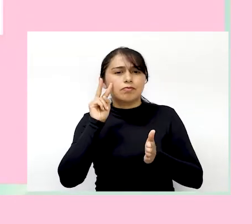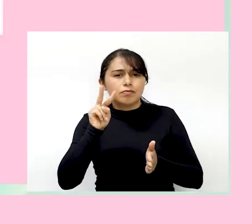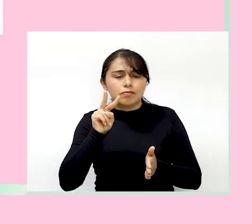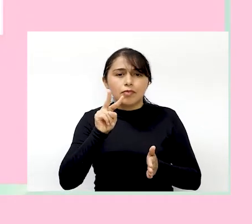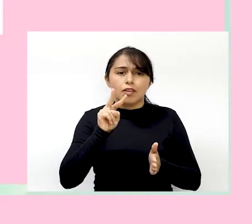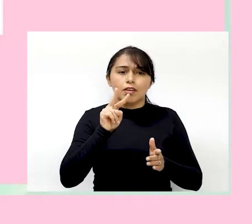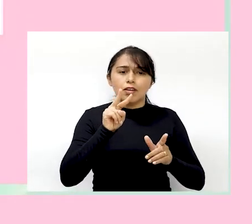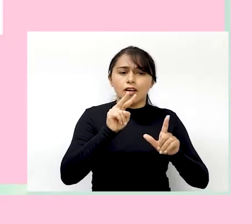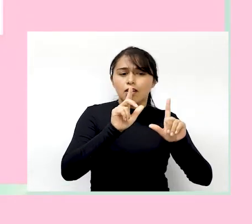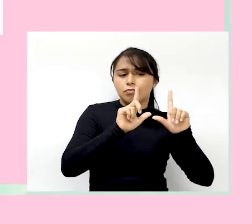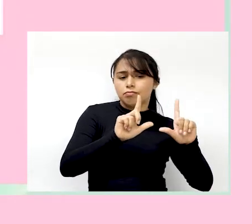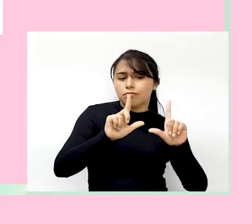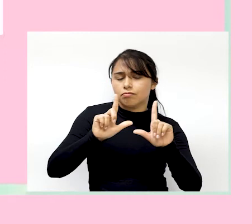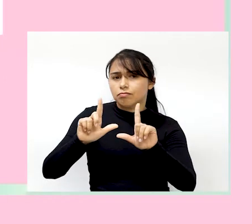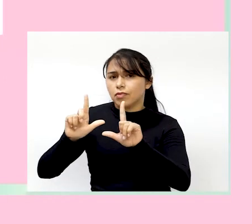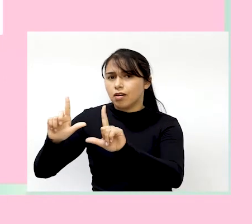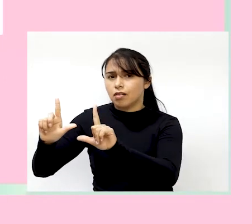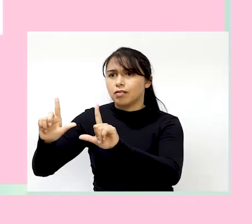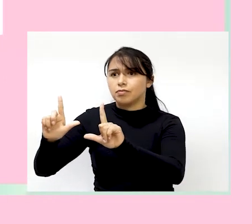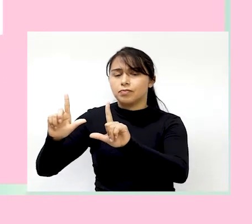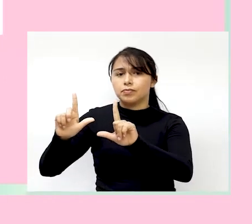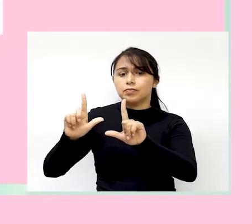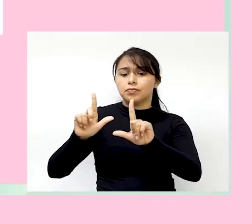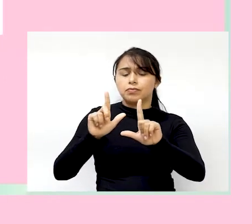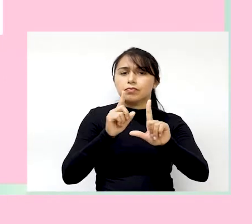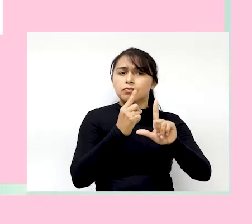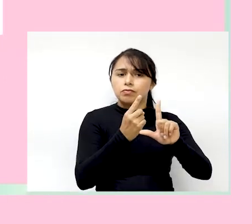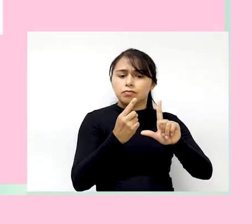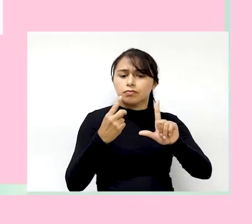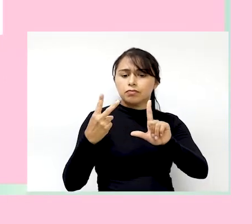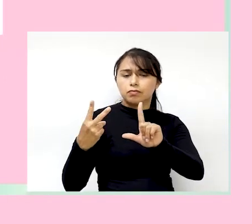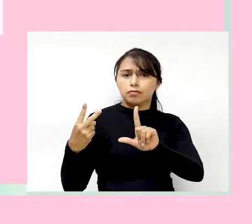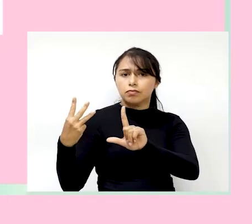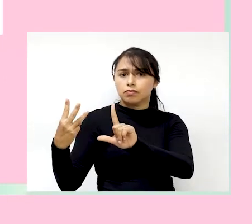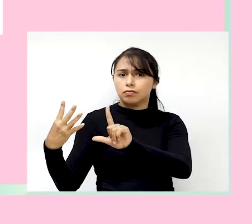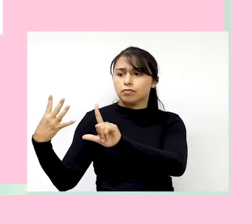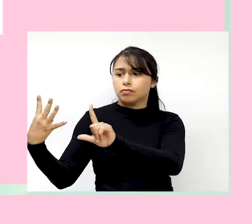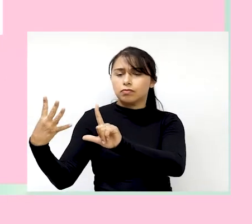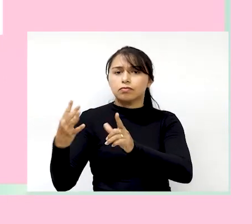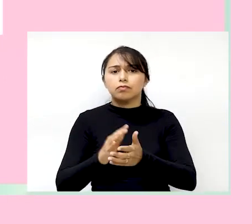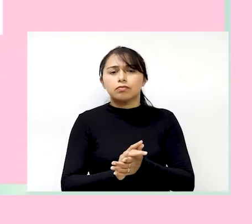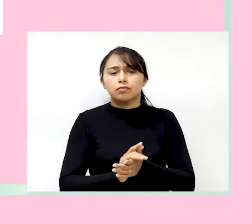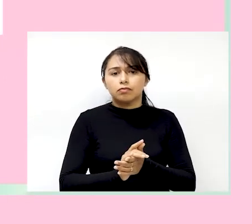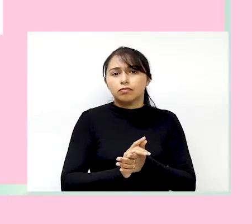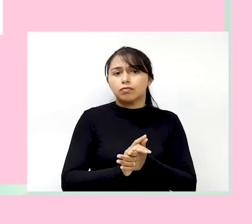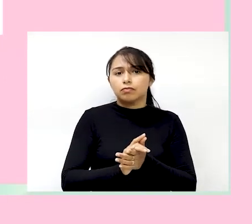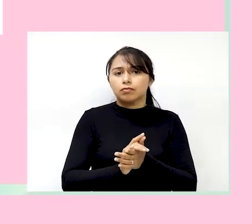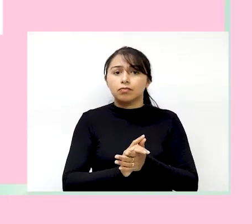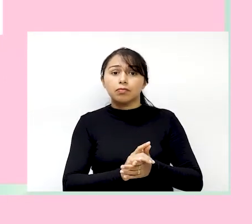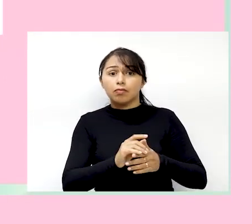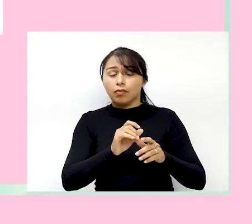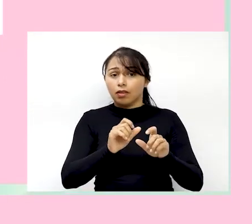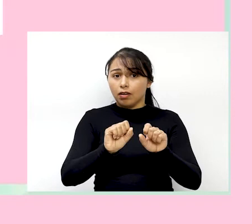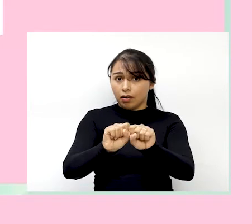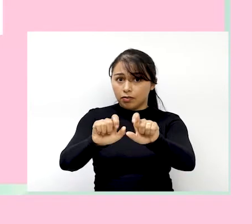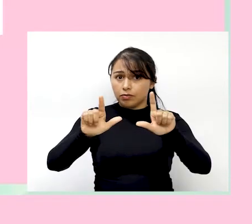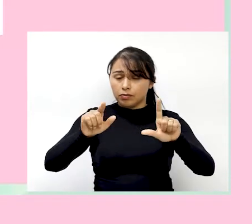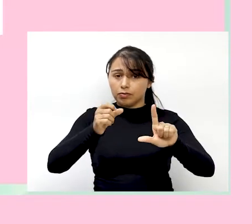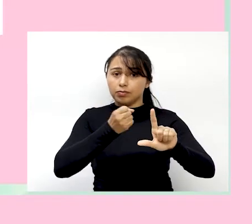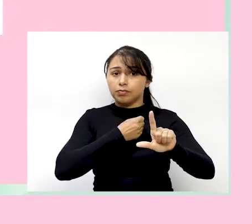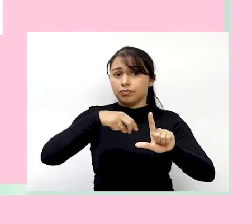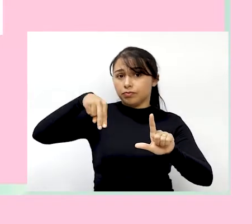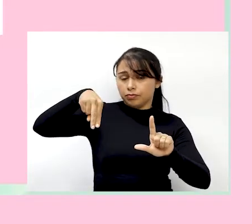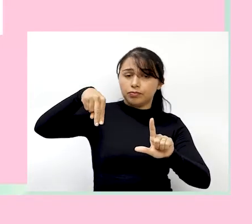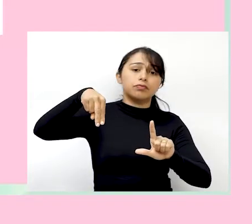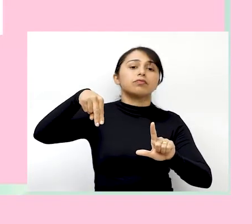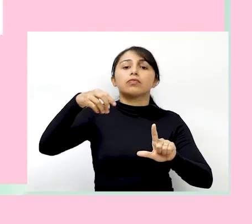Observe a sequência de figuras. Então, figura 1, figura 2, figura 3, figura 4. Na figura de número N, quantos quadrados